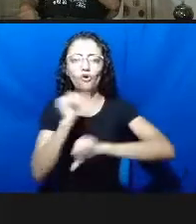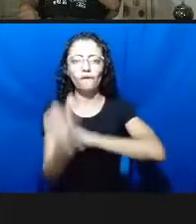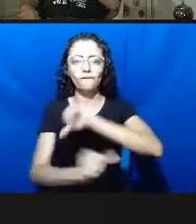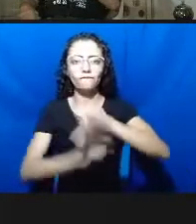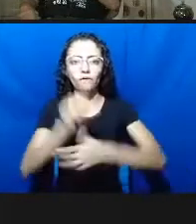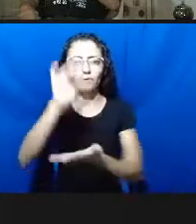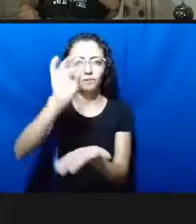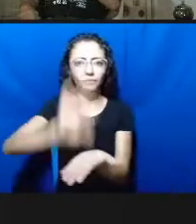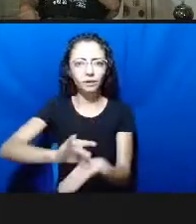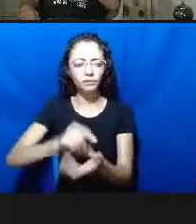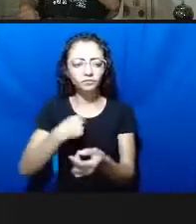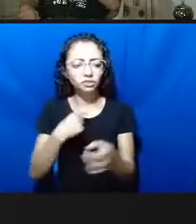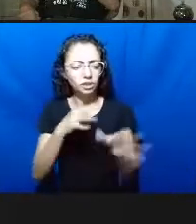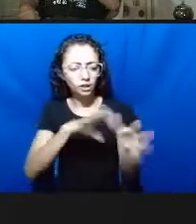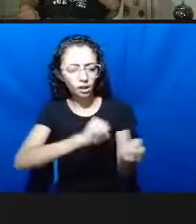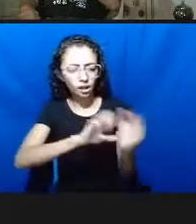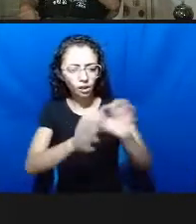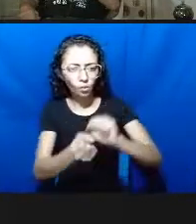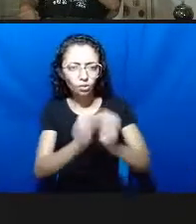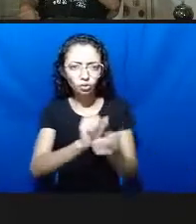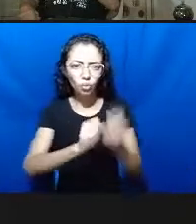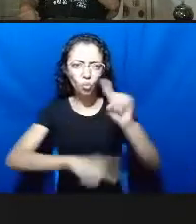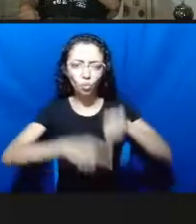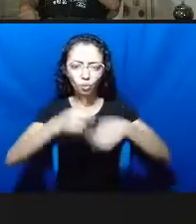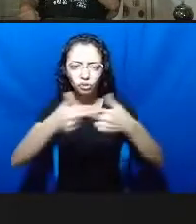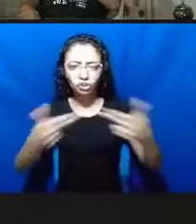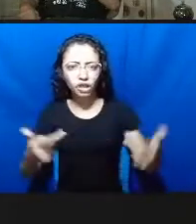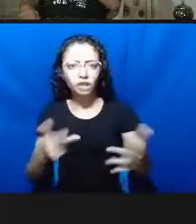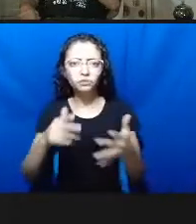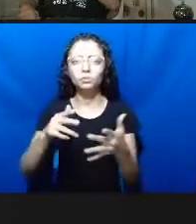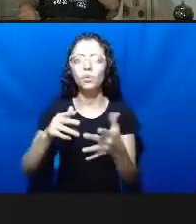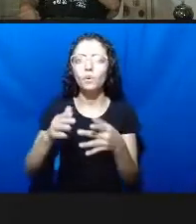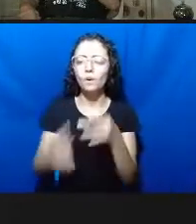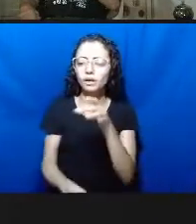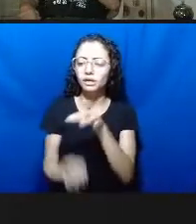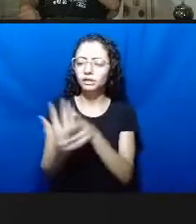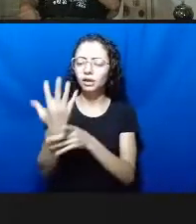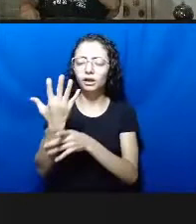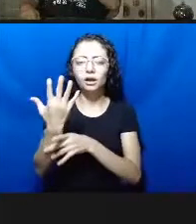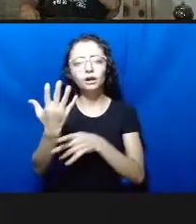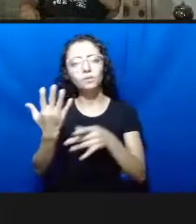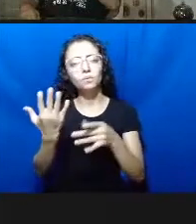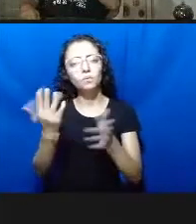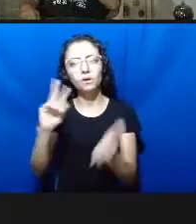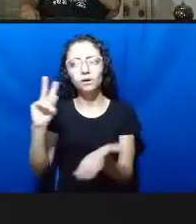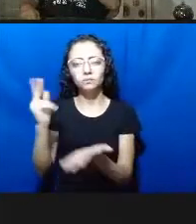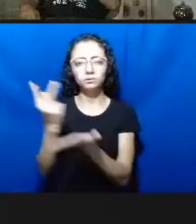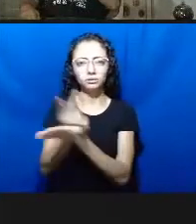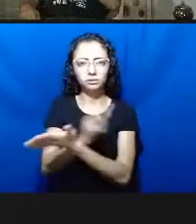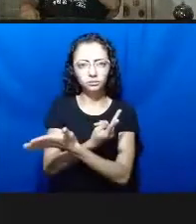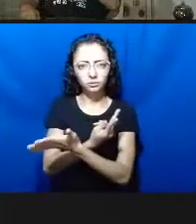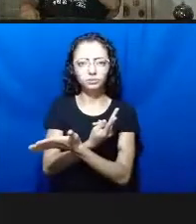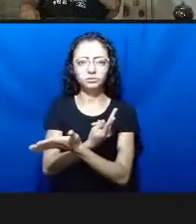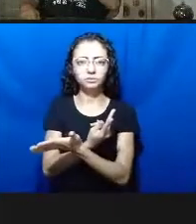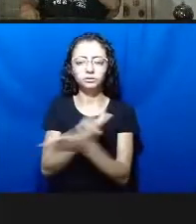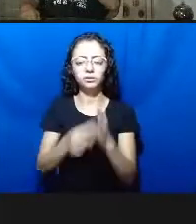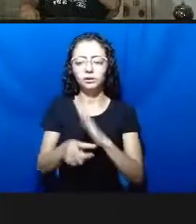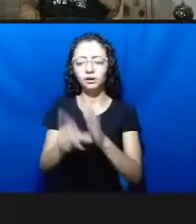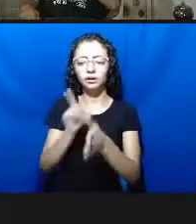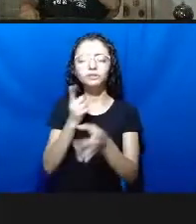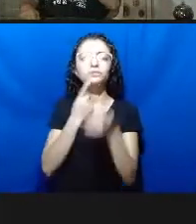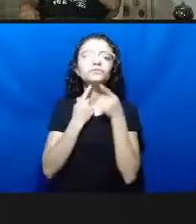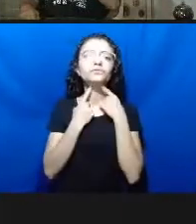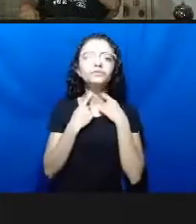objeto, produzir uma situação, produzir um acontecimento que nasce da vontade que ele aconteça,